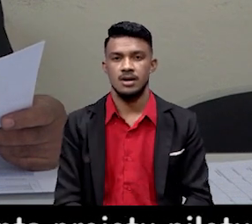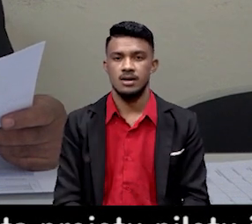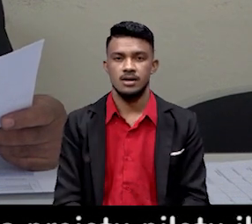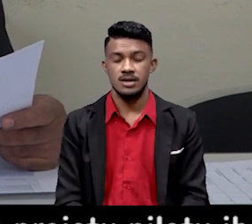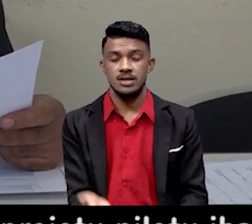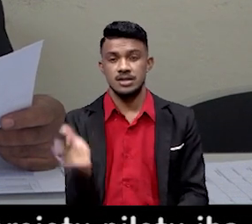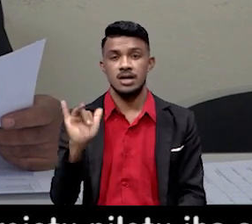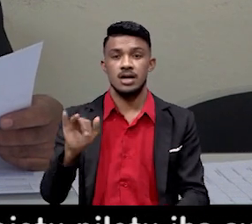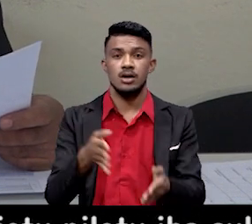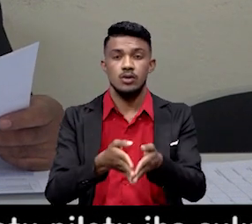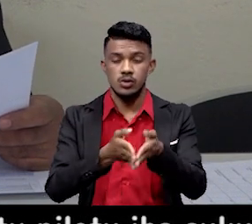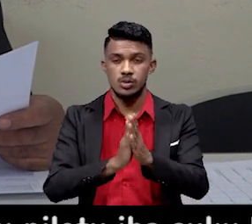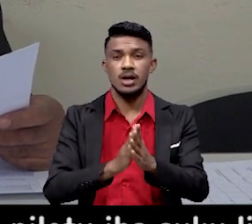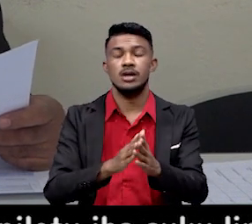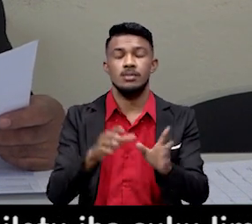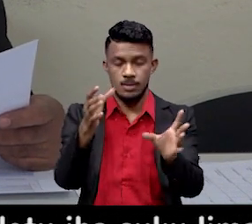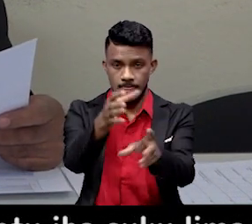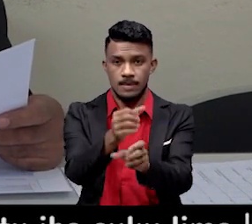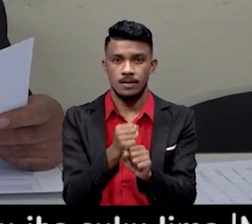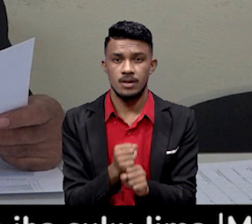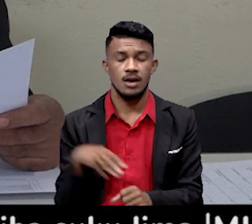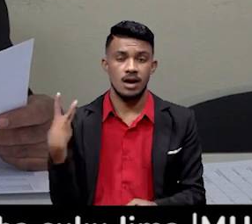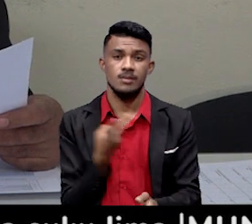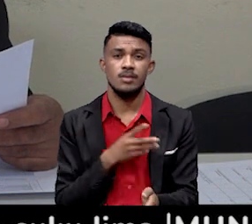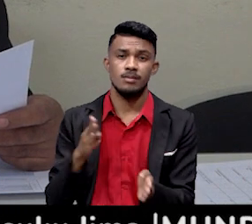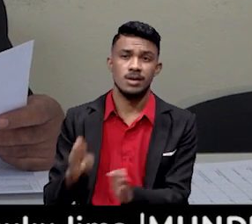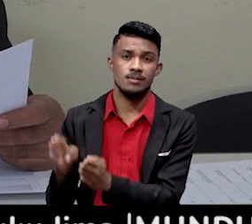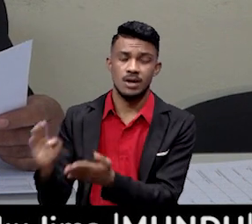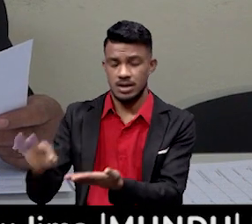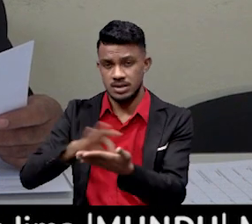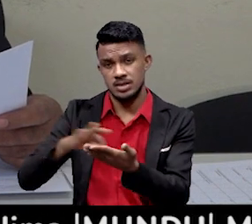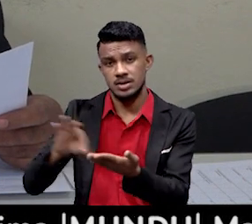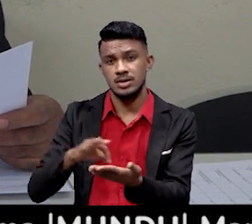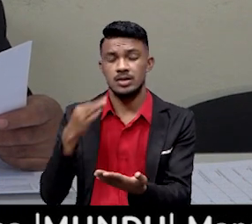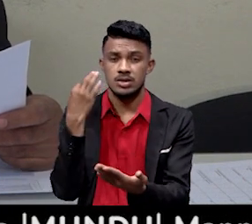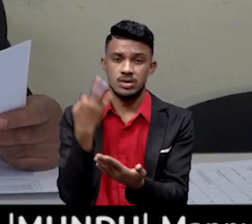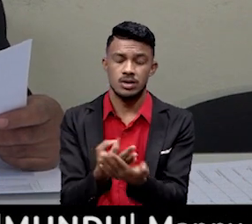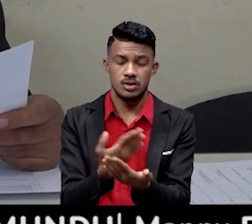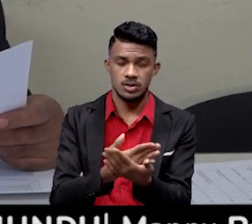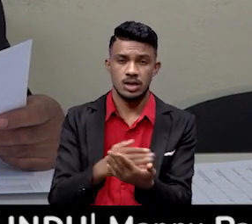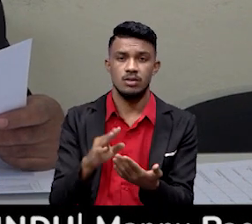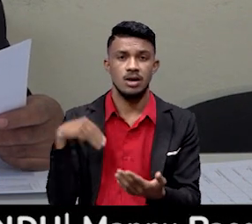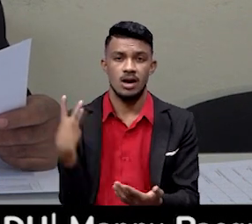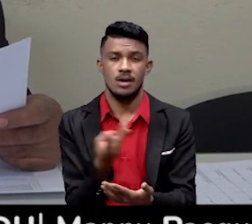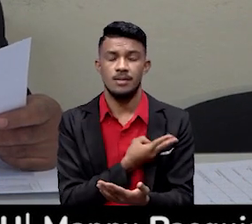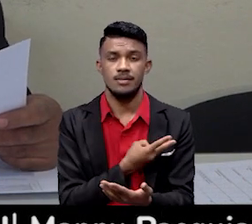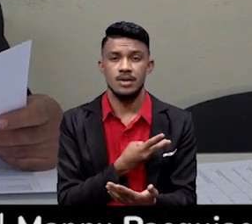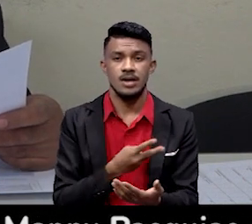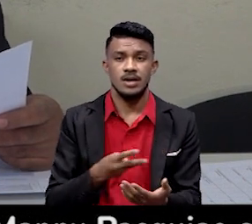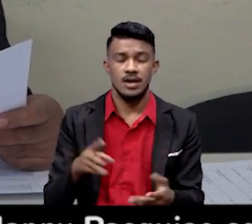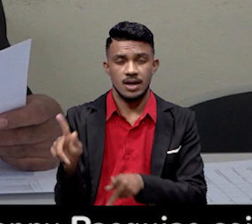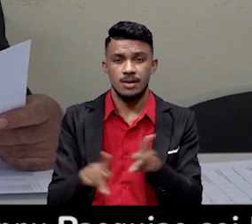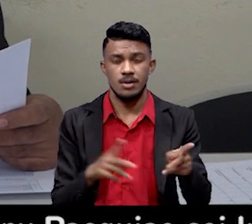ser uso para a tocilo am preparar contrato tiana am processo tiana am cielo tiana mas bem é uma empresa valo nem bem